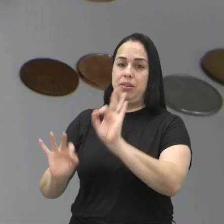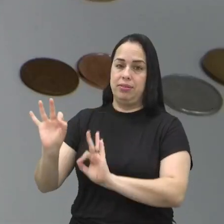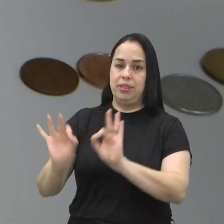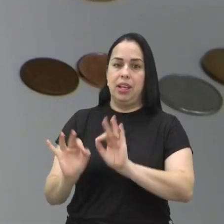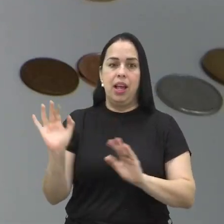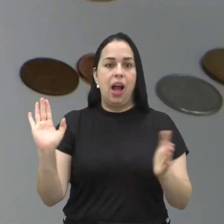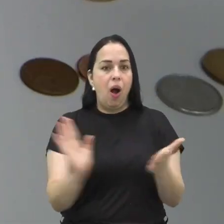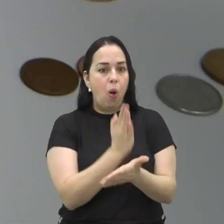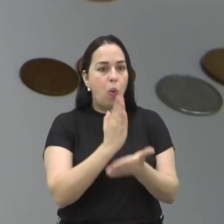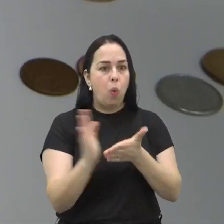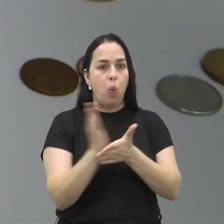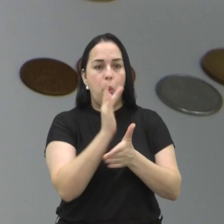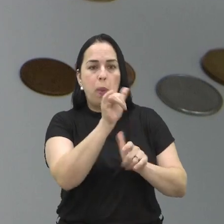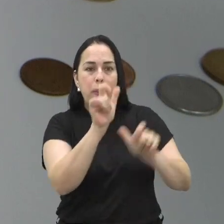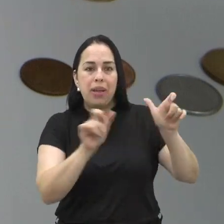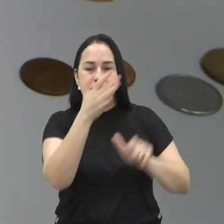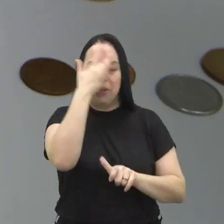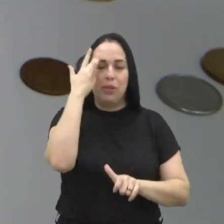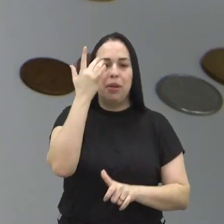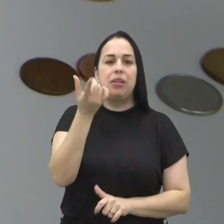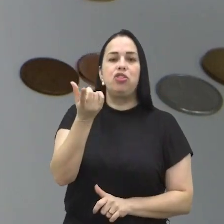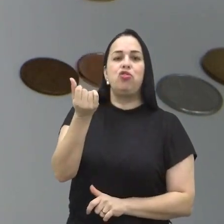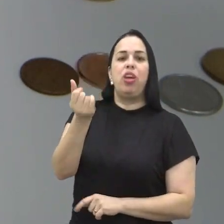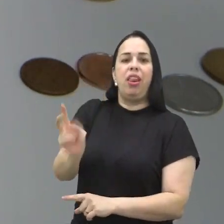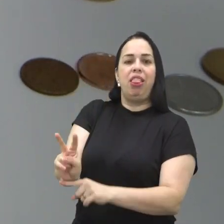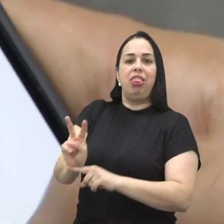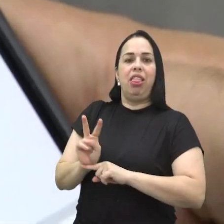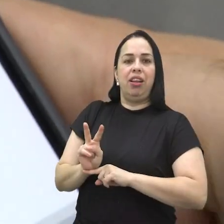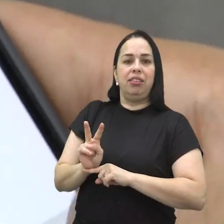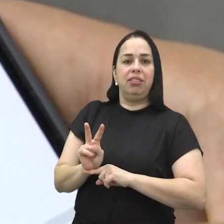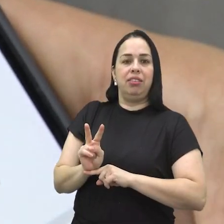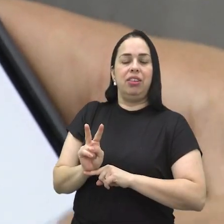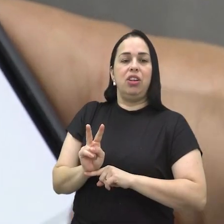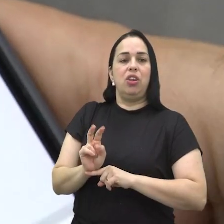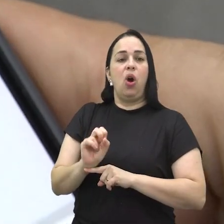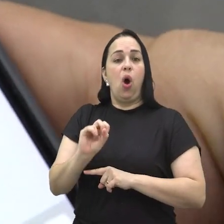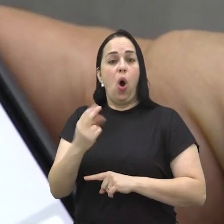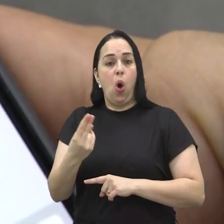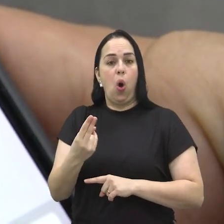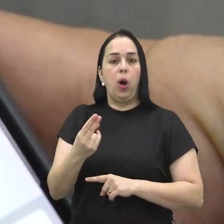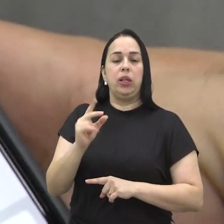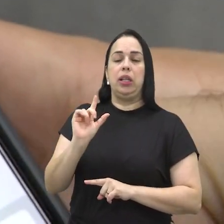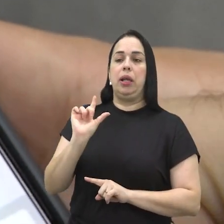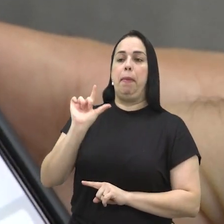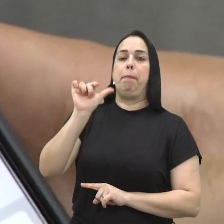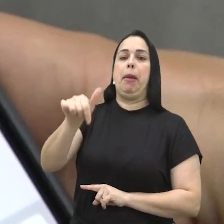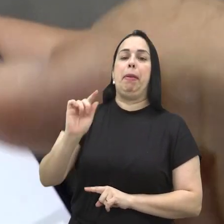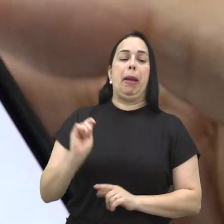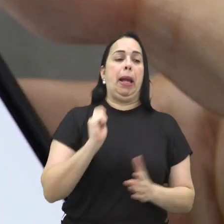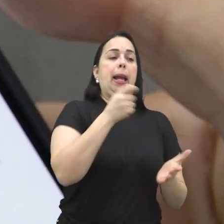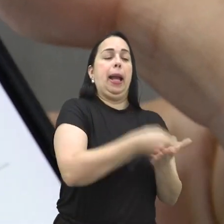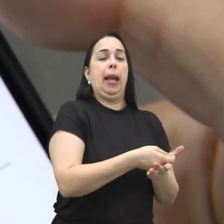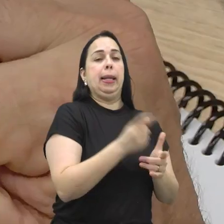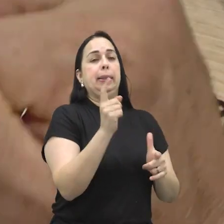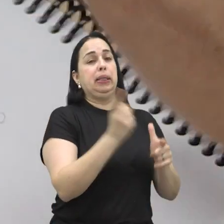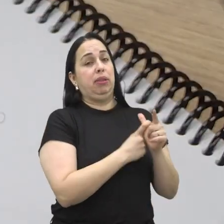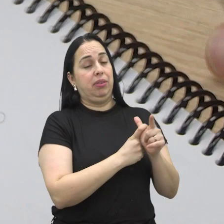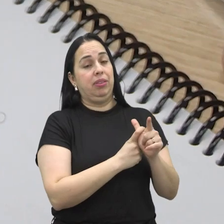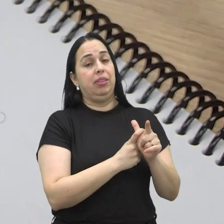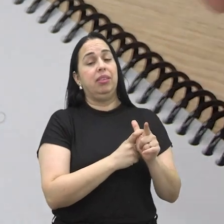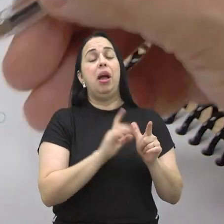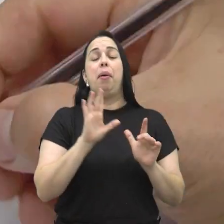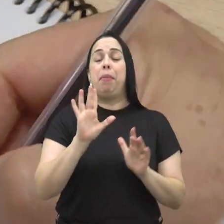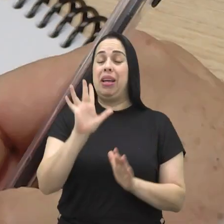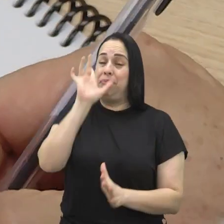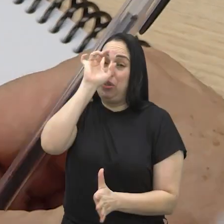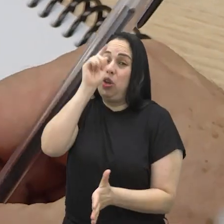organização. Muitas pessoas acabam pegando empréstimos e recorrendo ao crédito fácil para pagar dívidas, uma